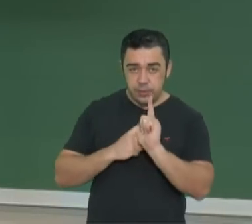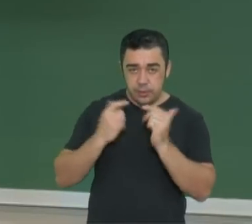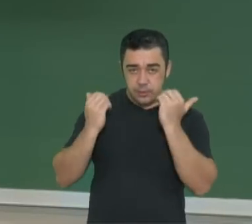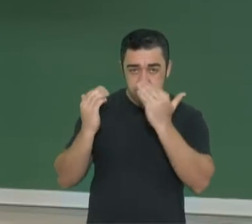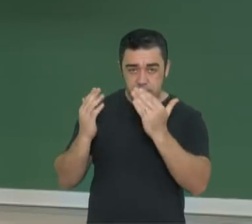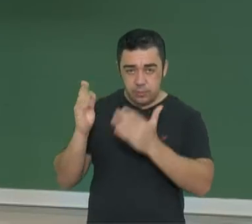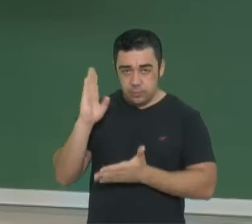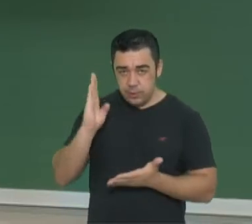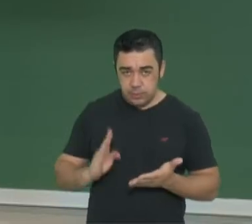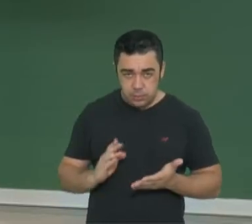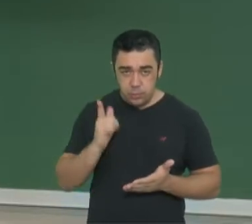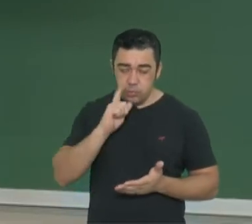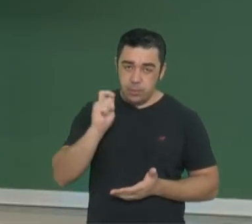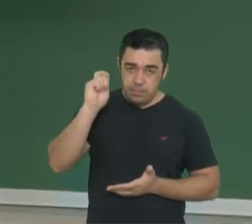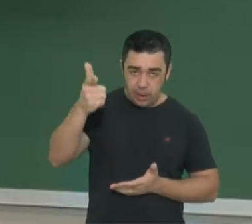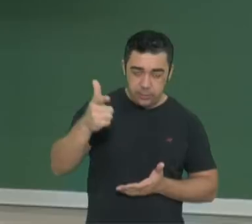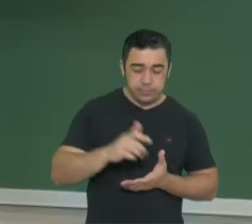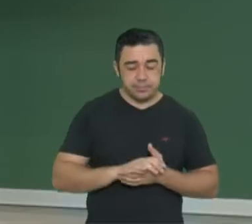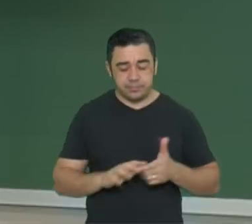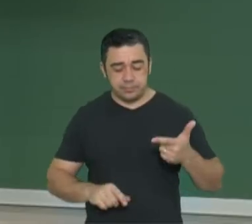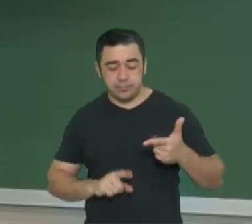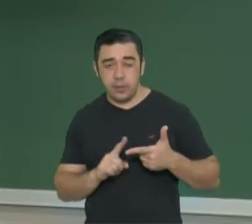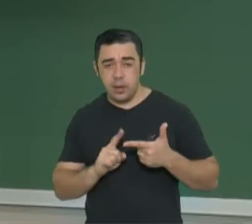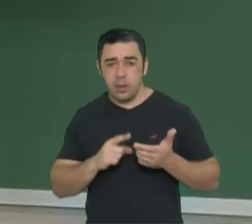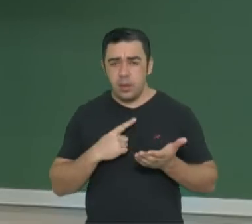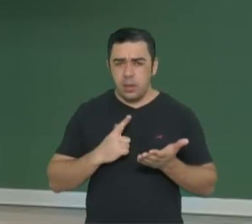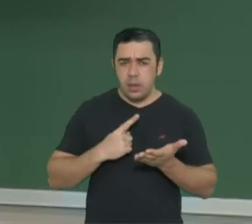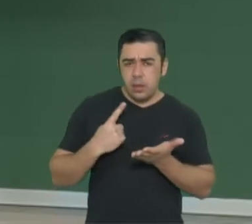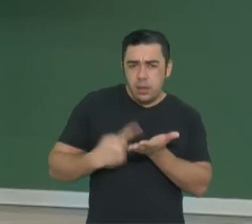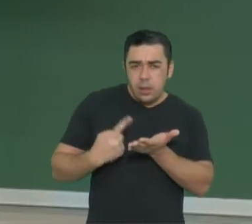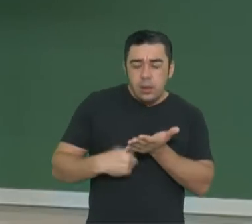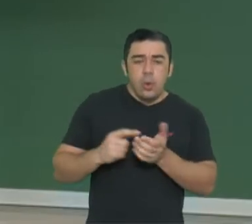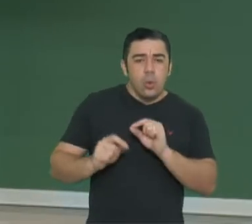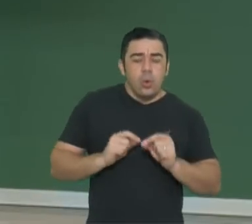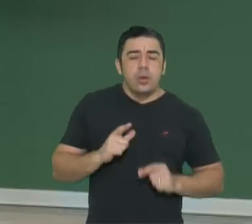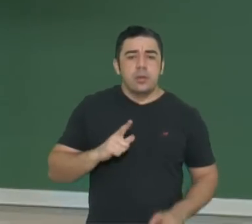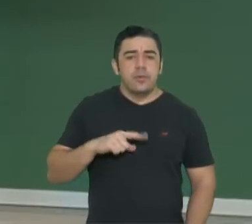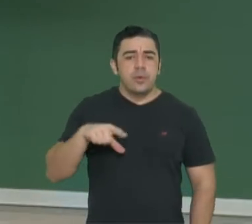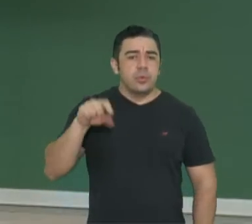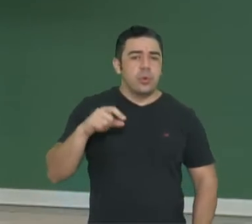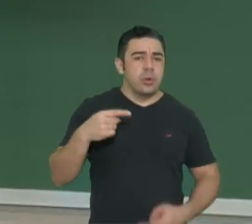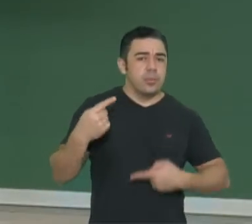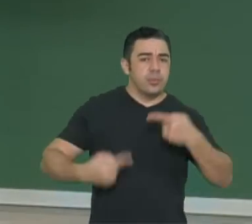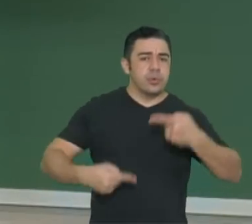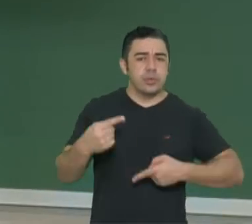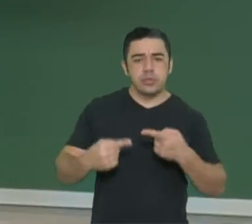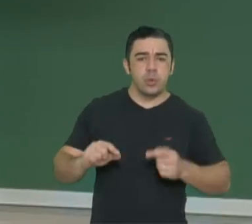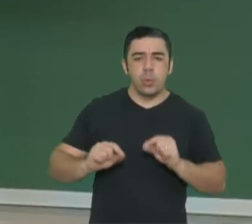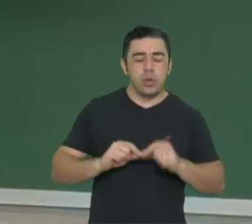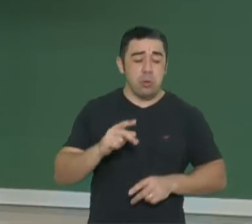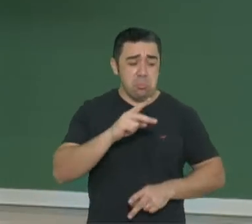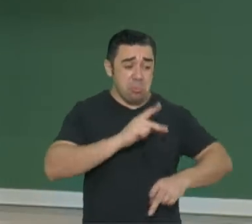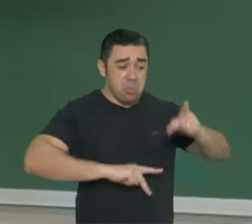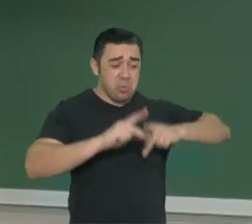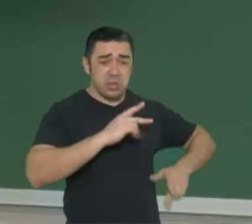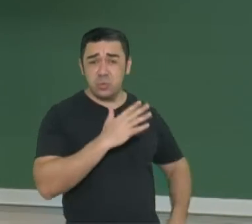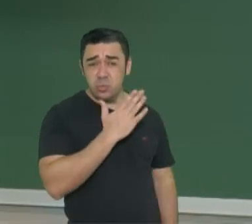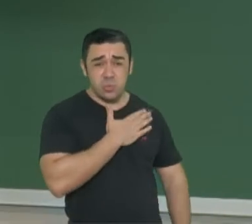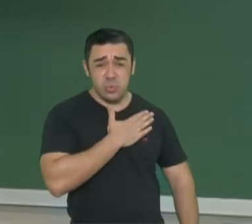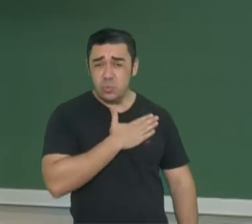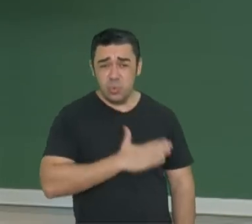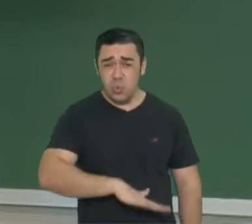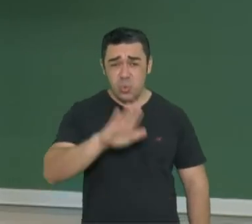Brasil, para garantir esse pagamento. E nesses acordos, ele tomou decisões políticas impopulares, que não agradaram